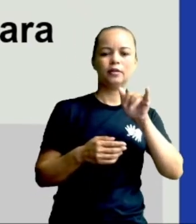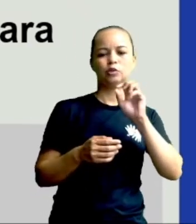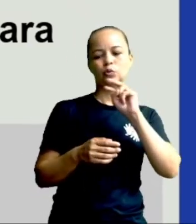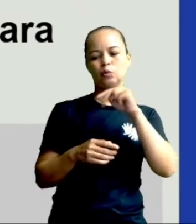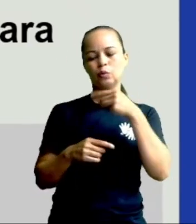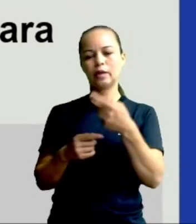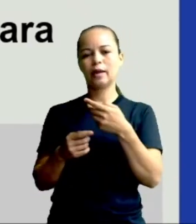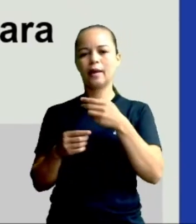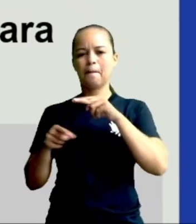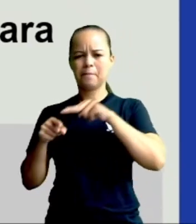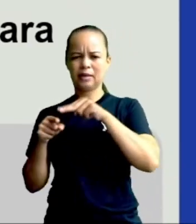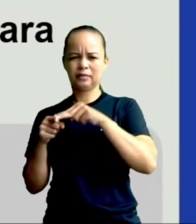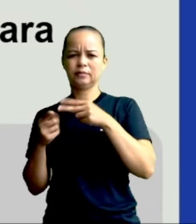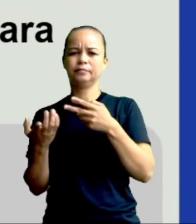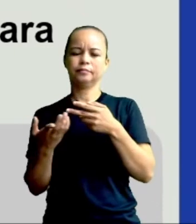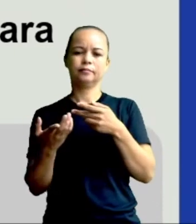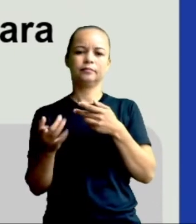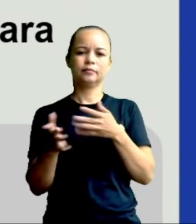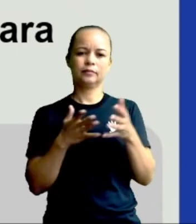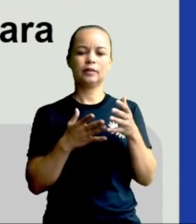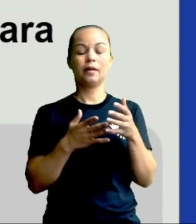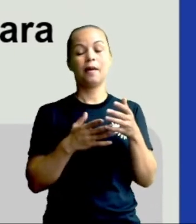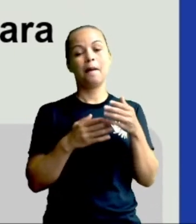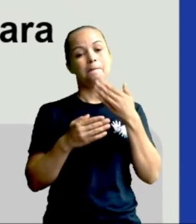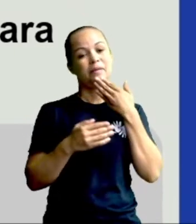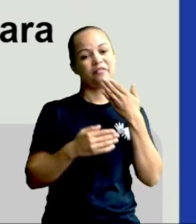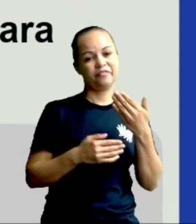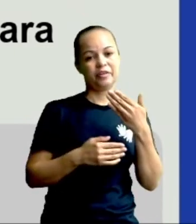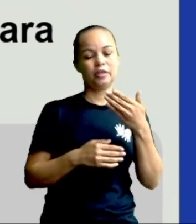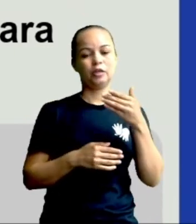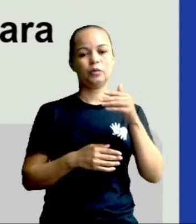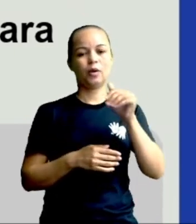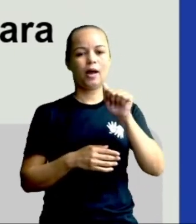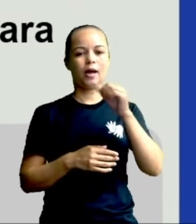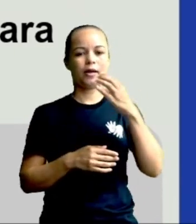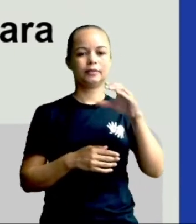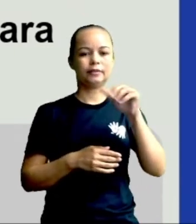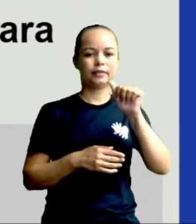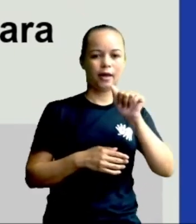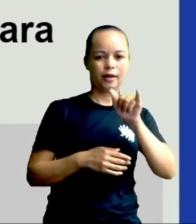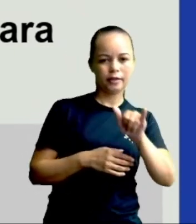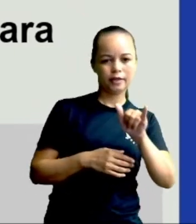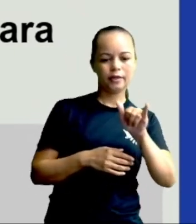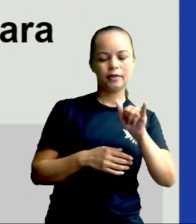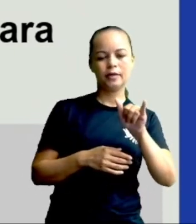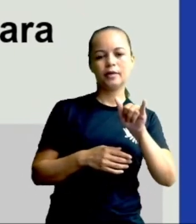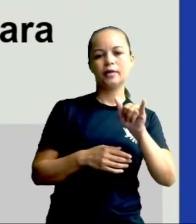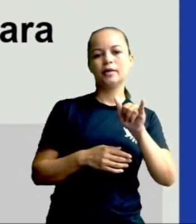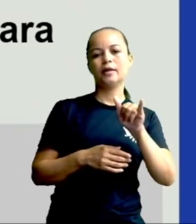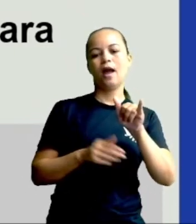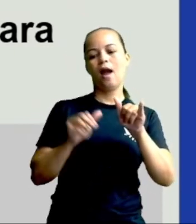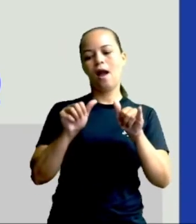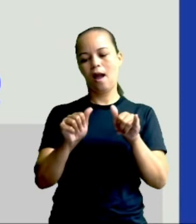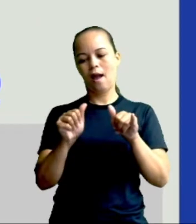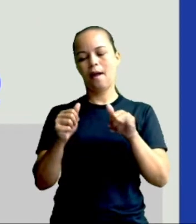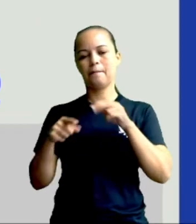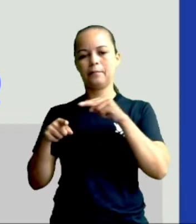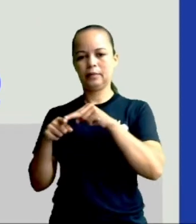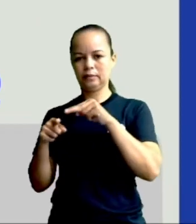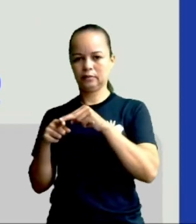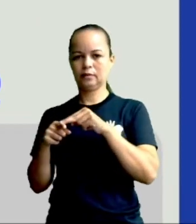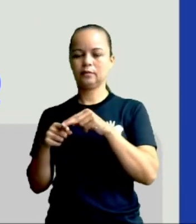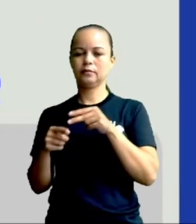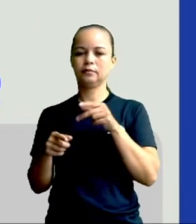errado Prefiro açaí a pizza você sempre vai preferir uma coisa a outra